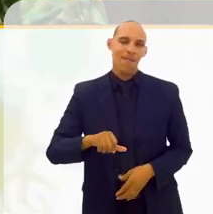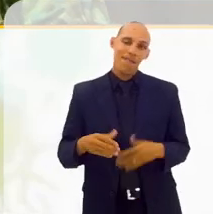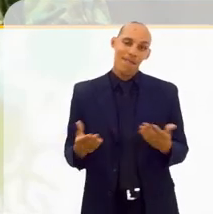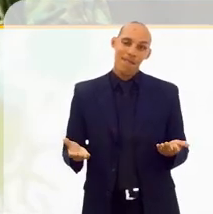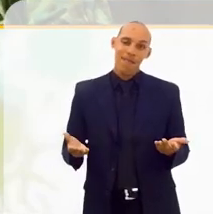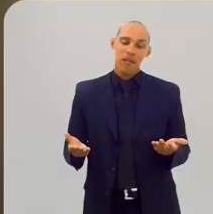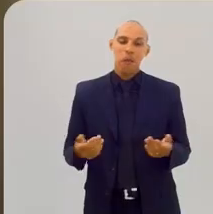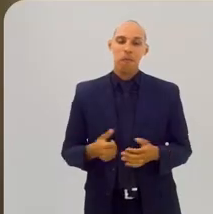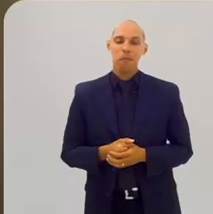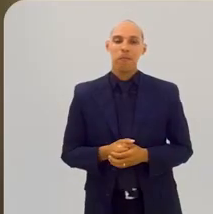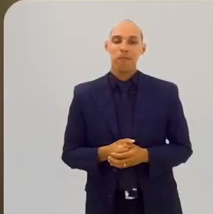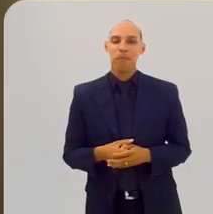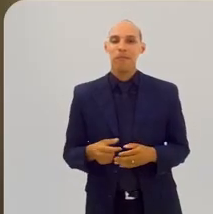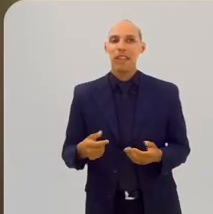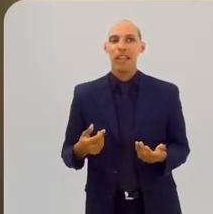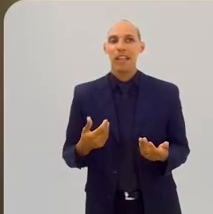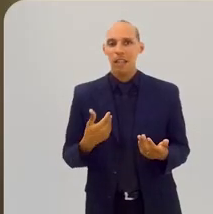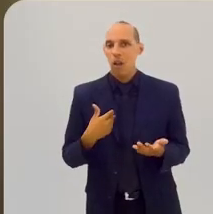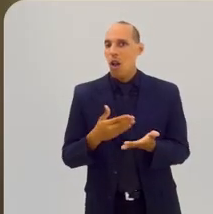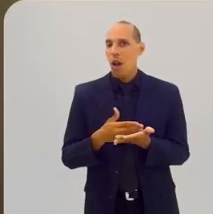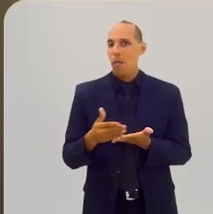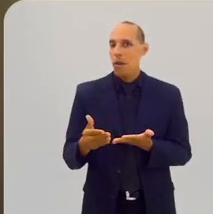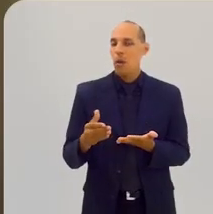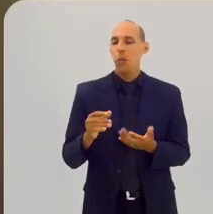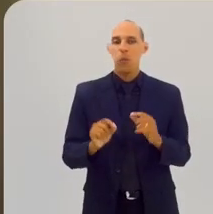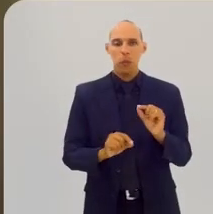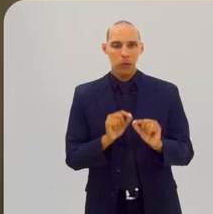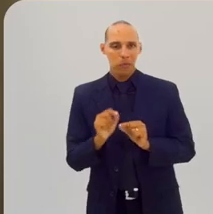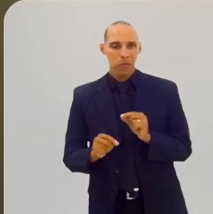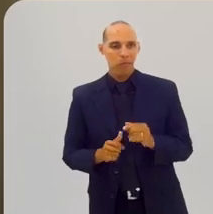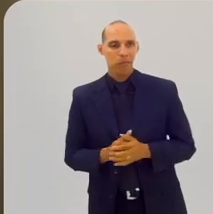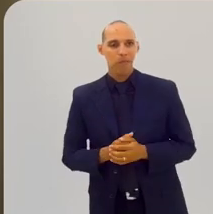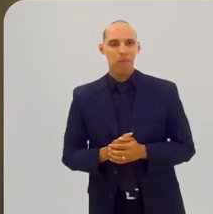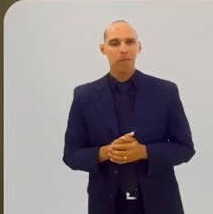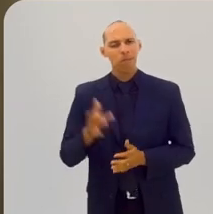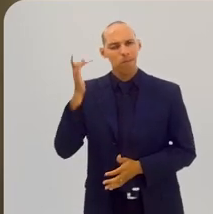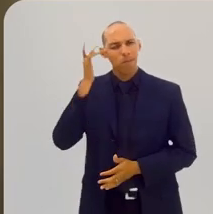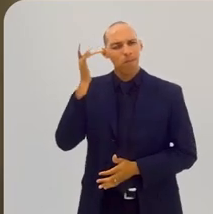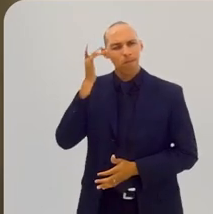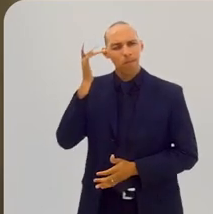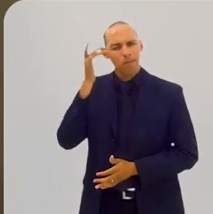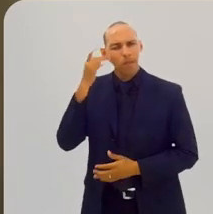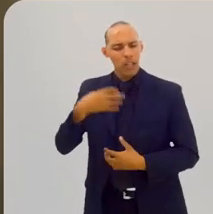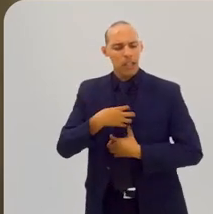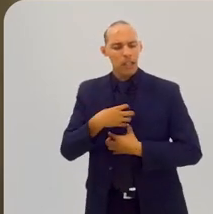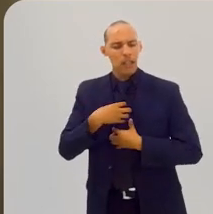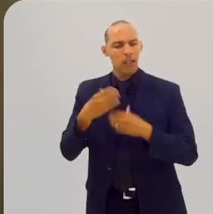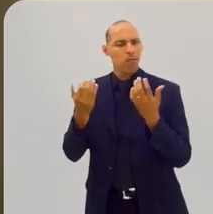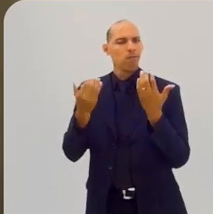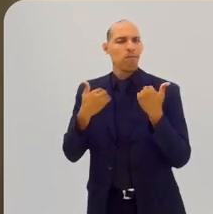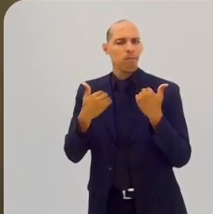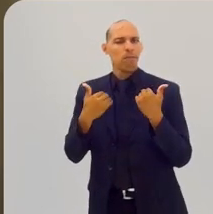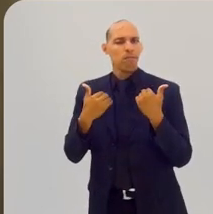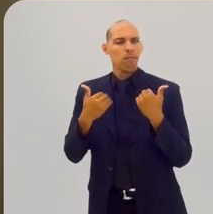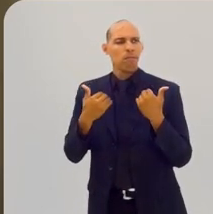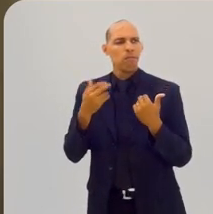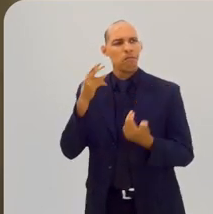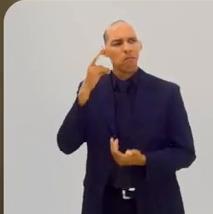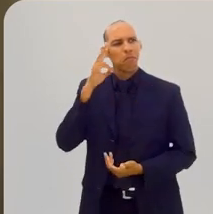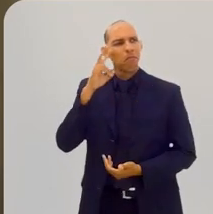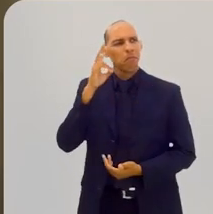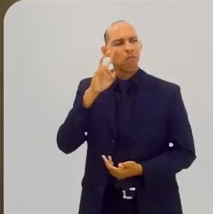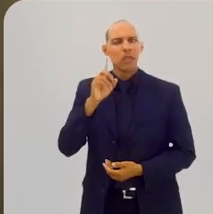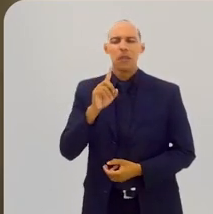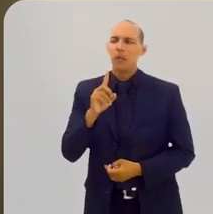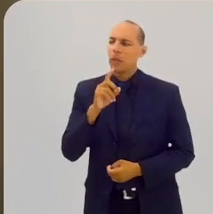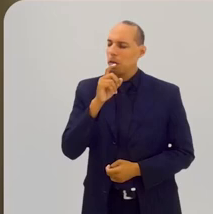então como eu comecei mas eu comecei realmente a amadurecer esse sentimentos dentro de mim não